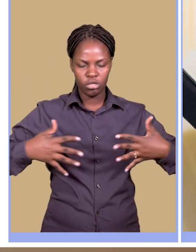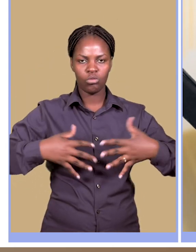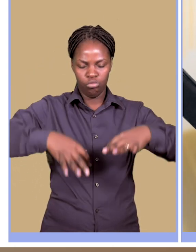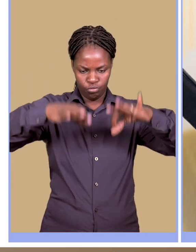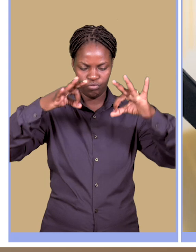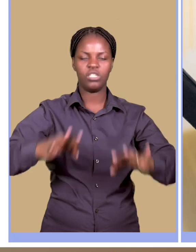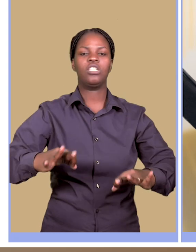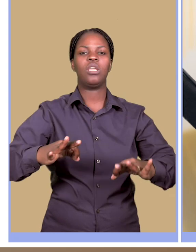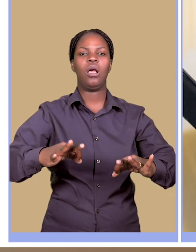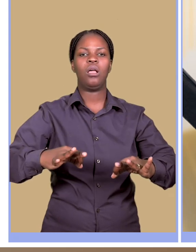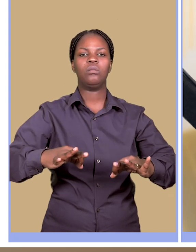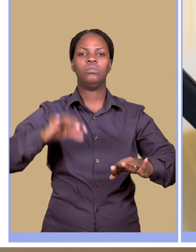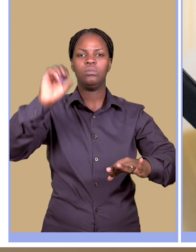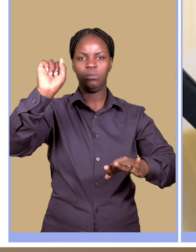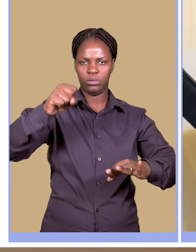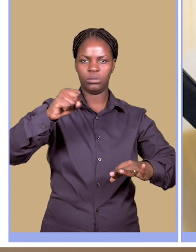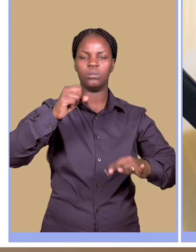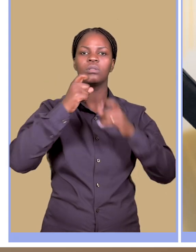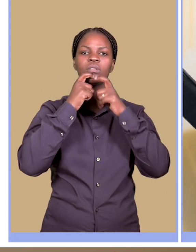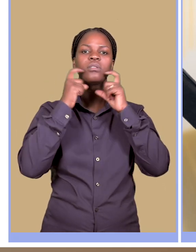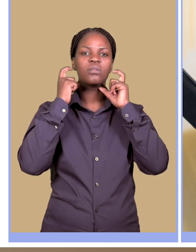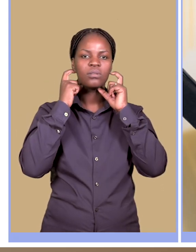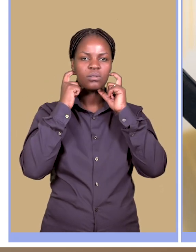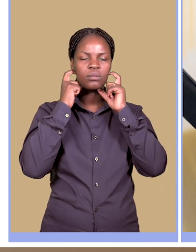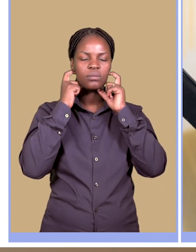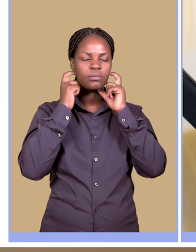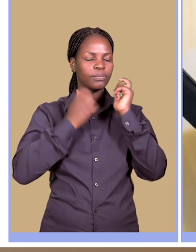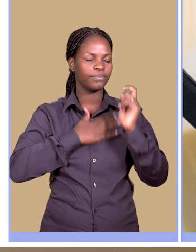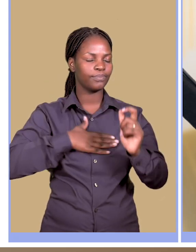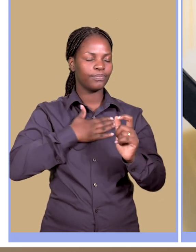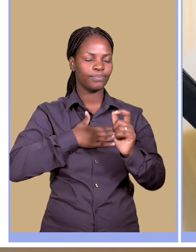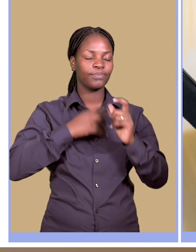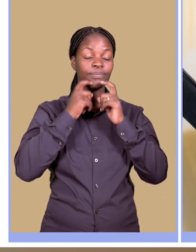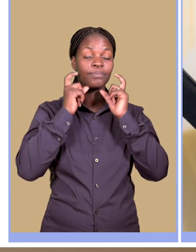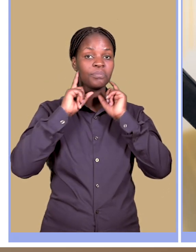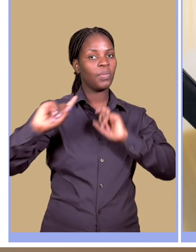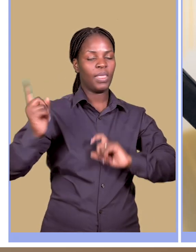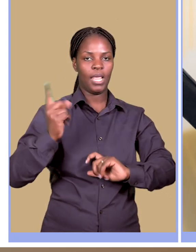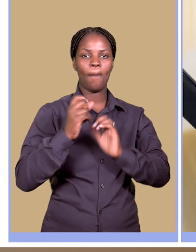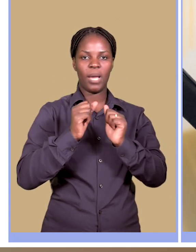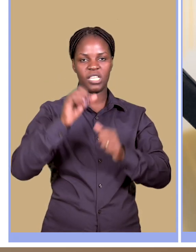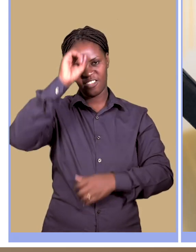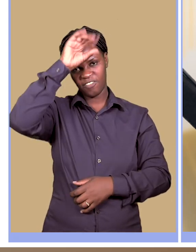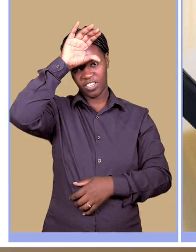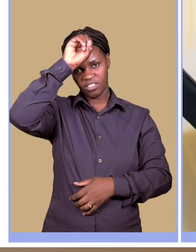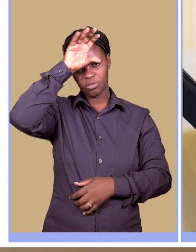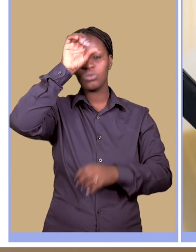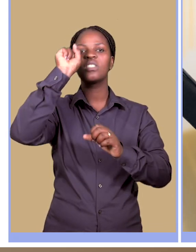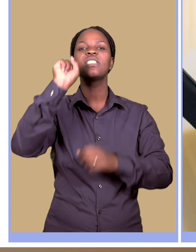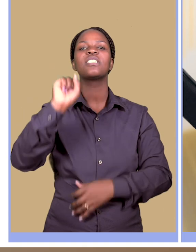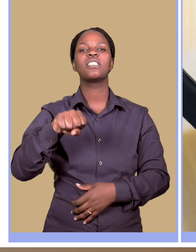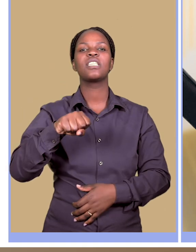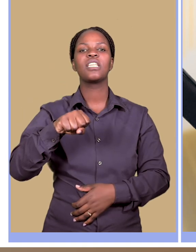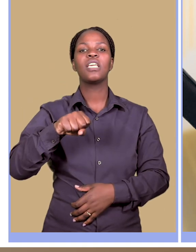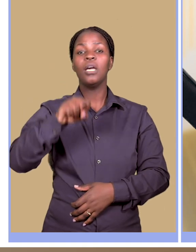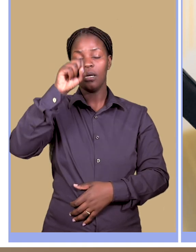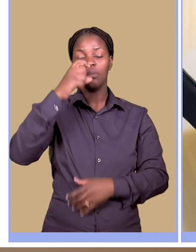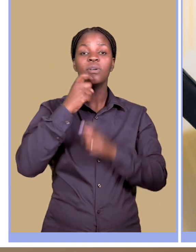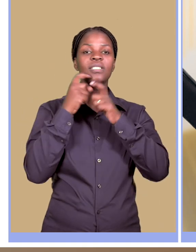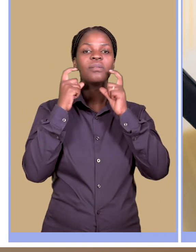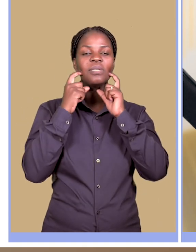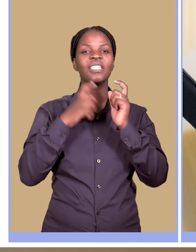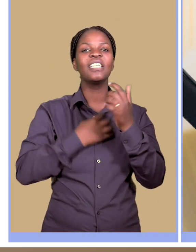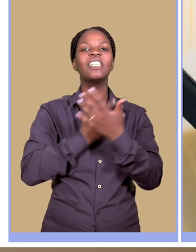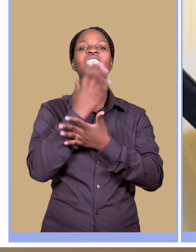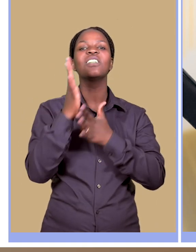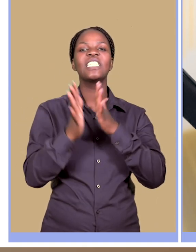de uma das línguas oficiais do país. Nós temos uma língua de sinais moçambicana, mas ainda